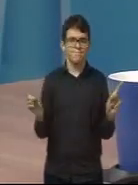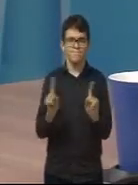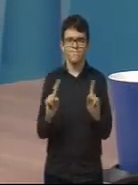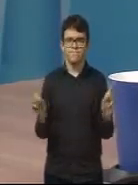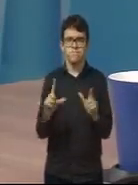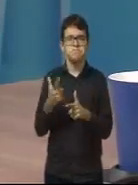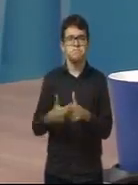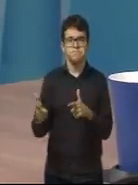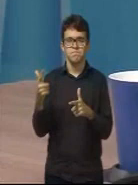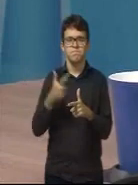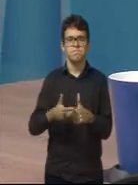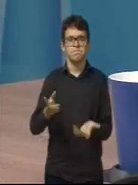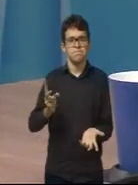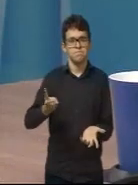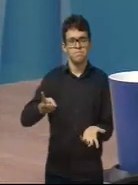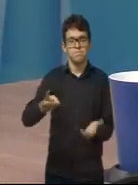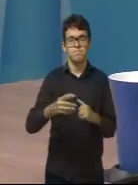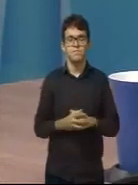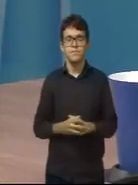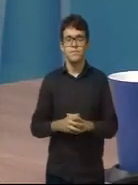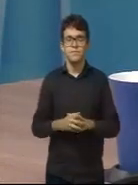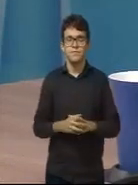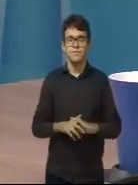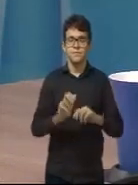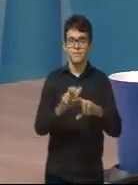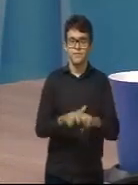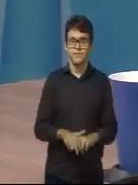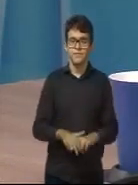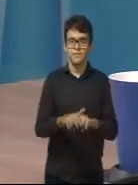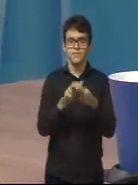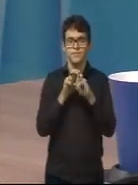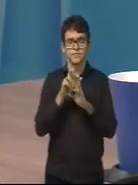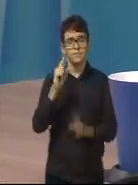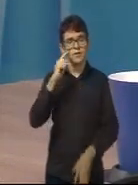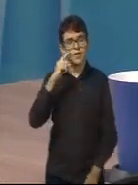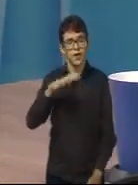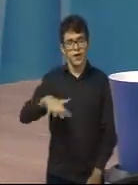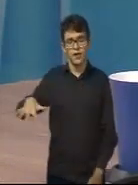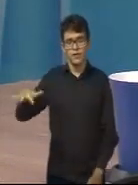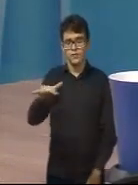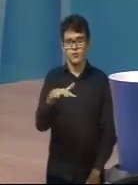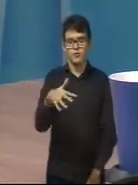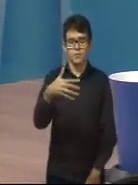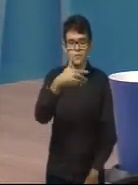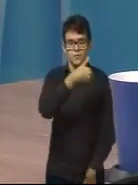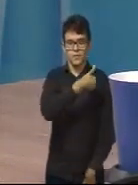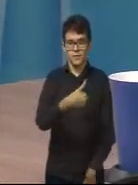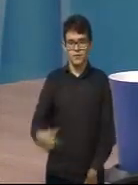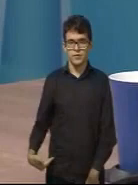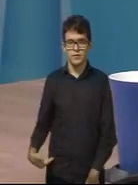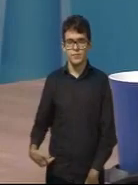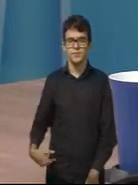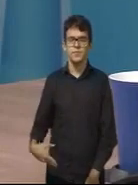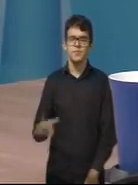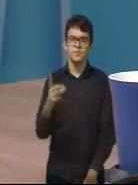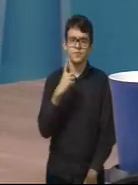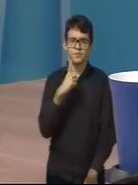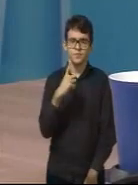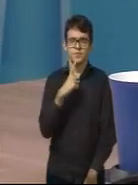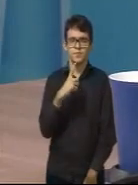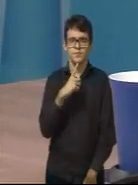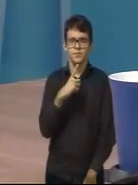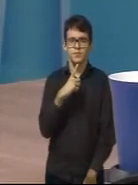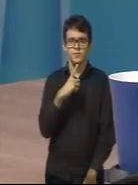não sei até que ponto, por exemplo, resolver o problema do setor público. Peso, pelo que eu sei, eu não